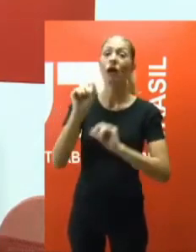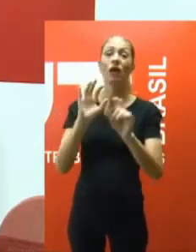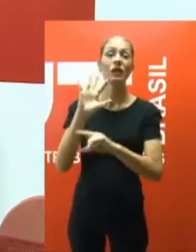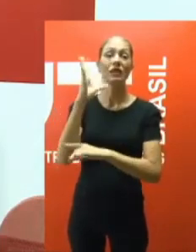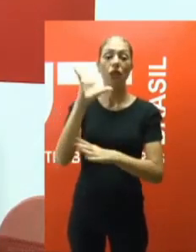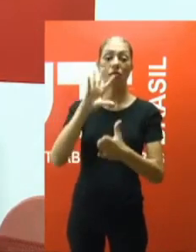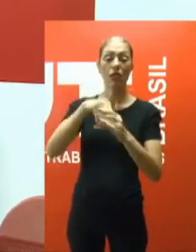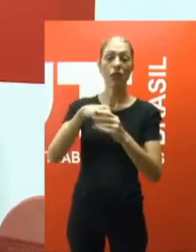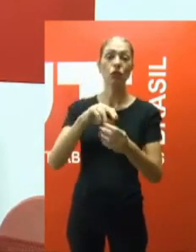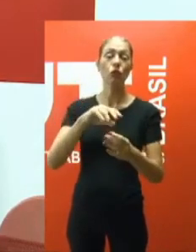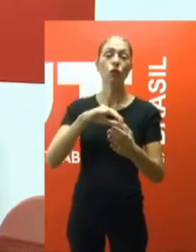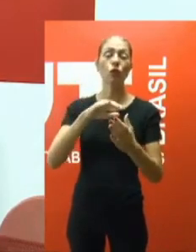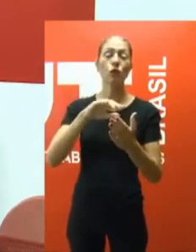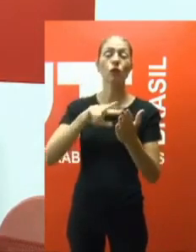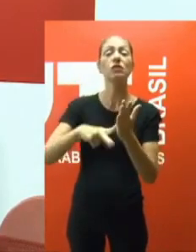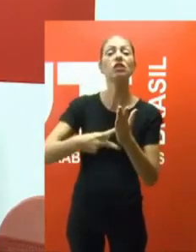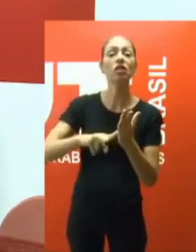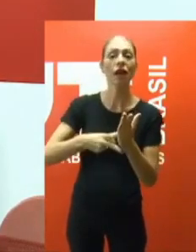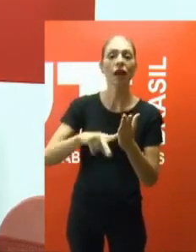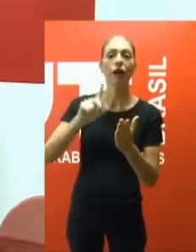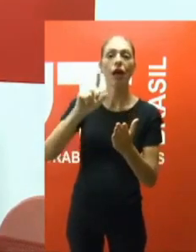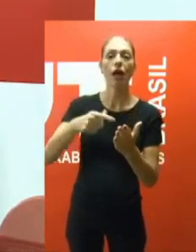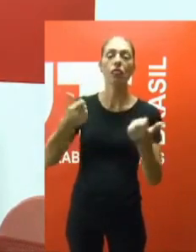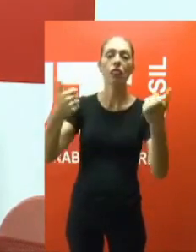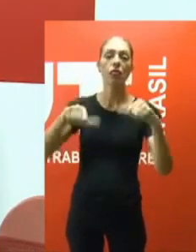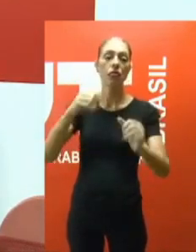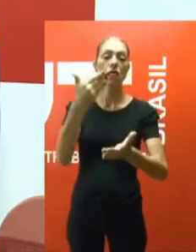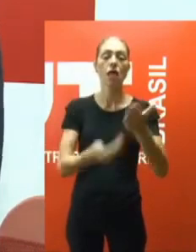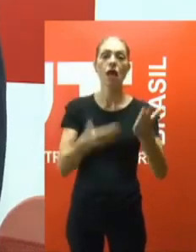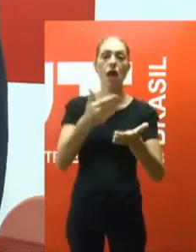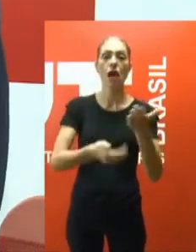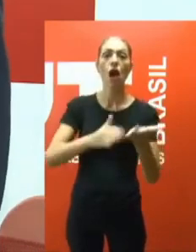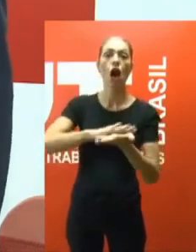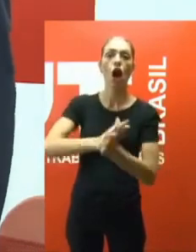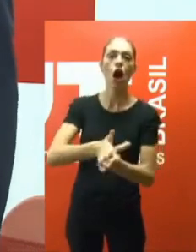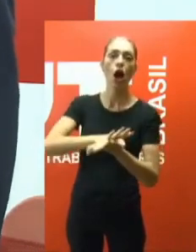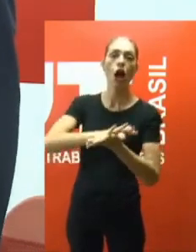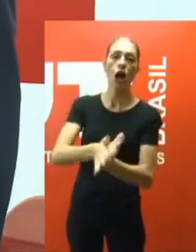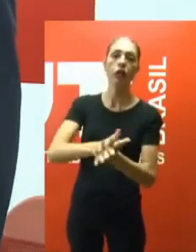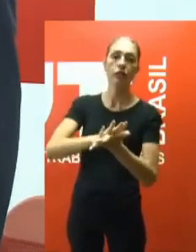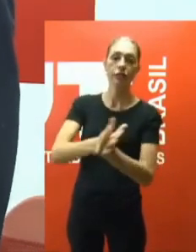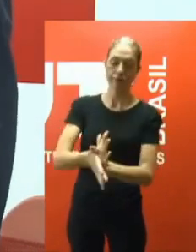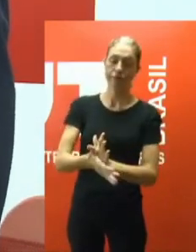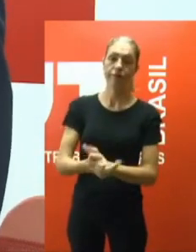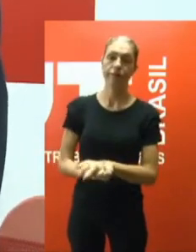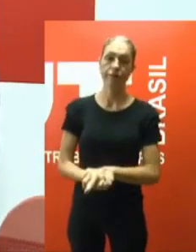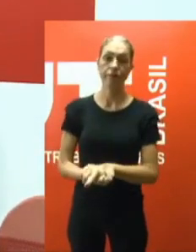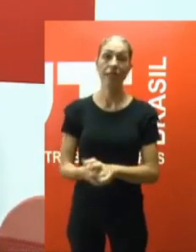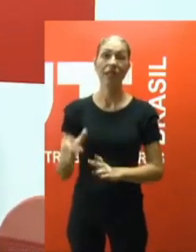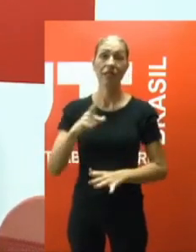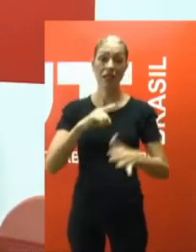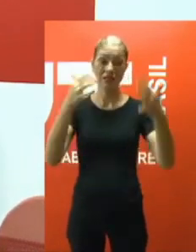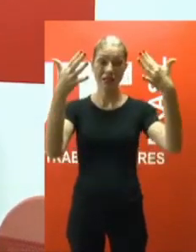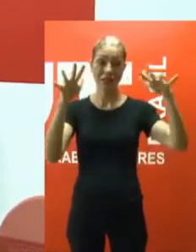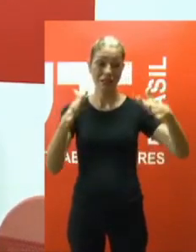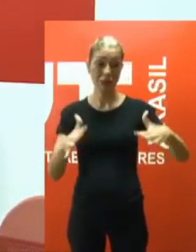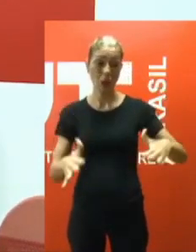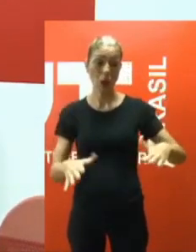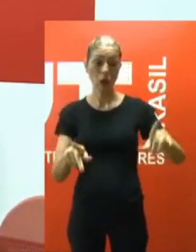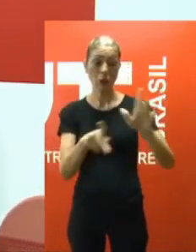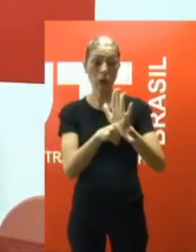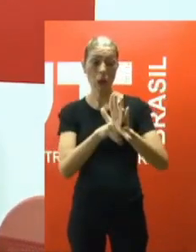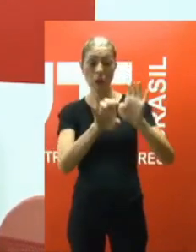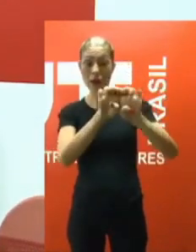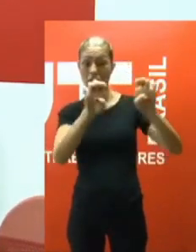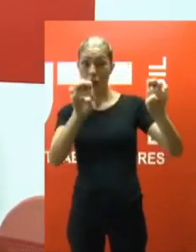sindical a não ser derrotas. Derrotas atrás de derrotas. O desmonte da estrutura do